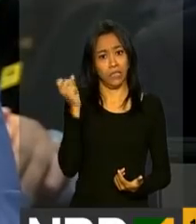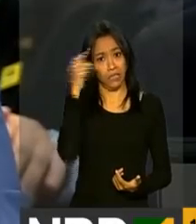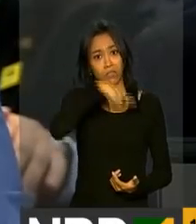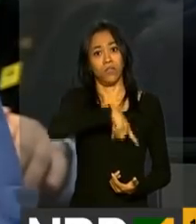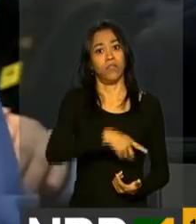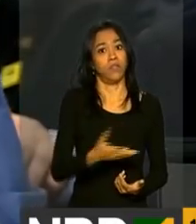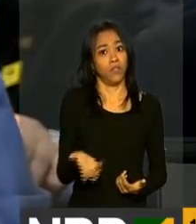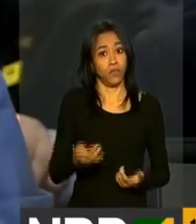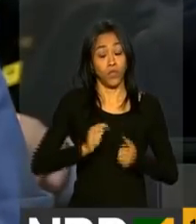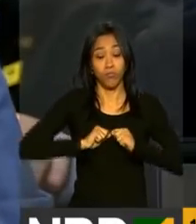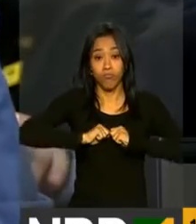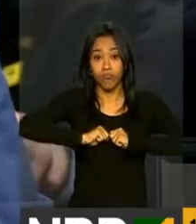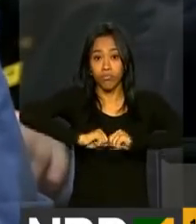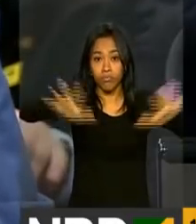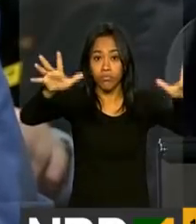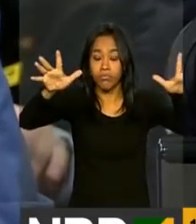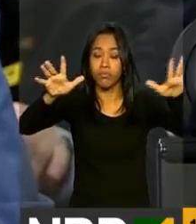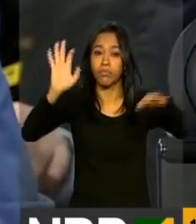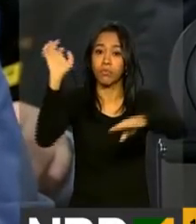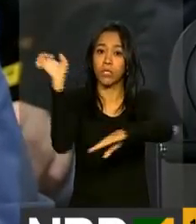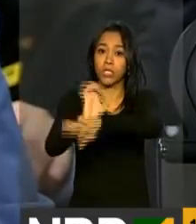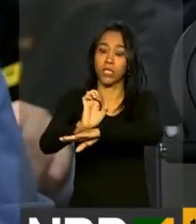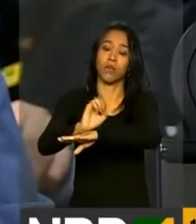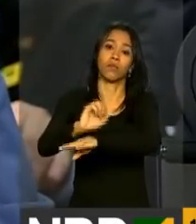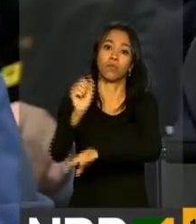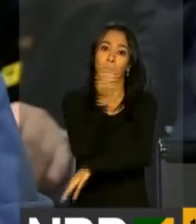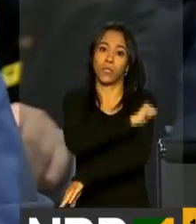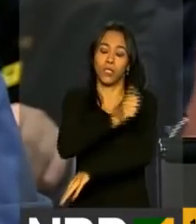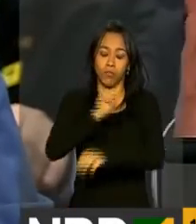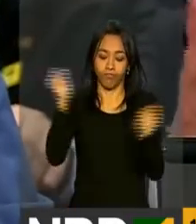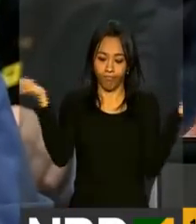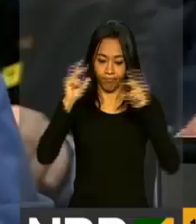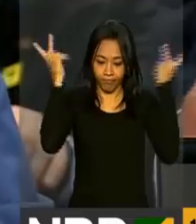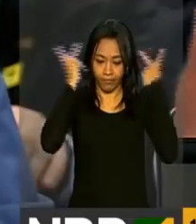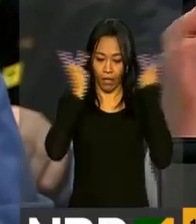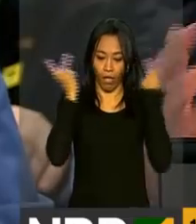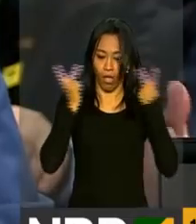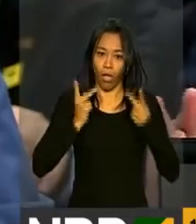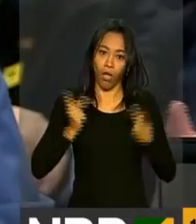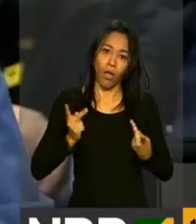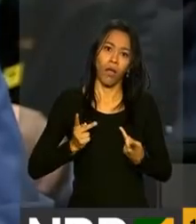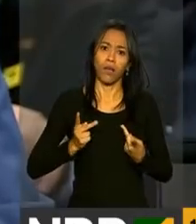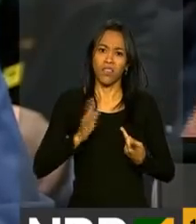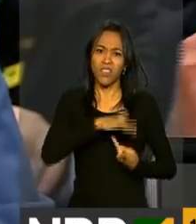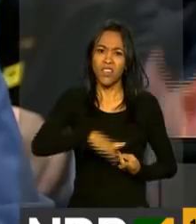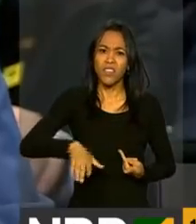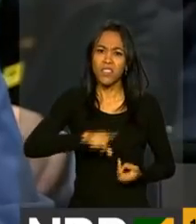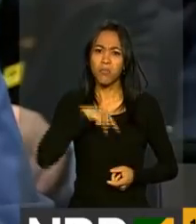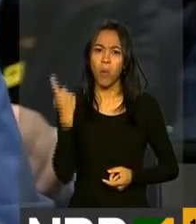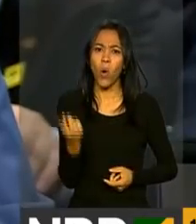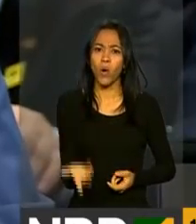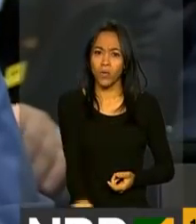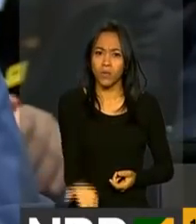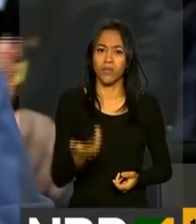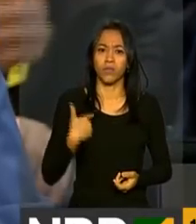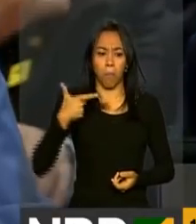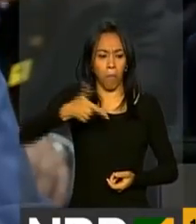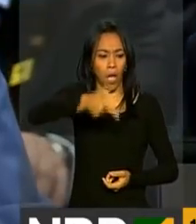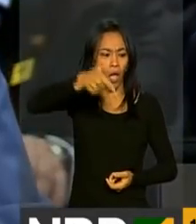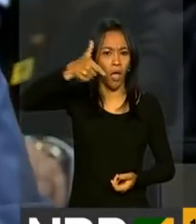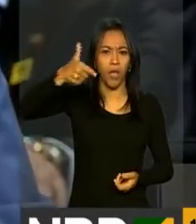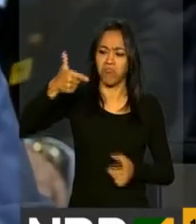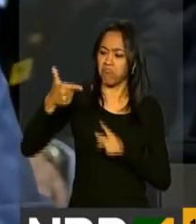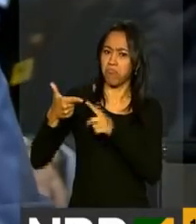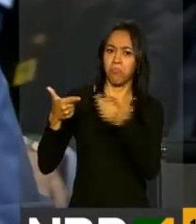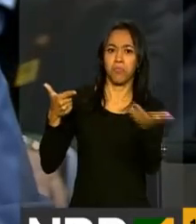que foi muito divulgado e que causa um trauma nacional a questão das crianças mortas nesses conflitos seja por